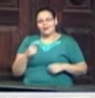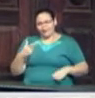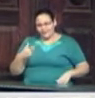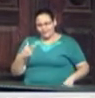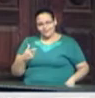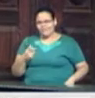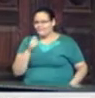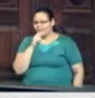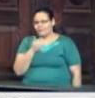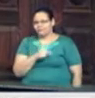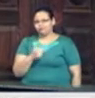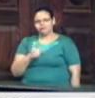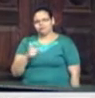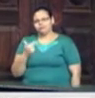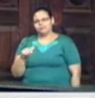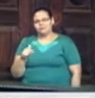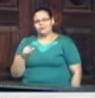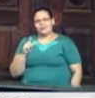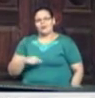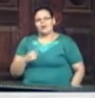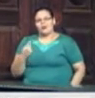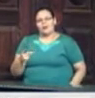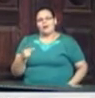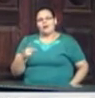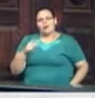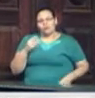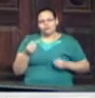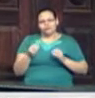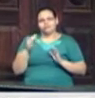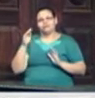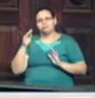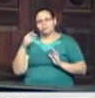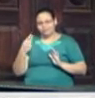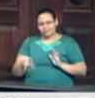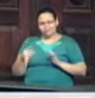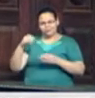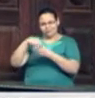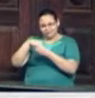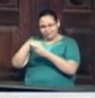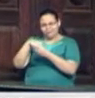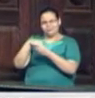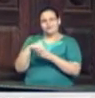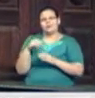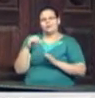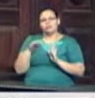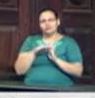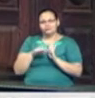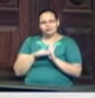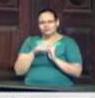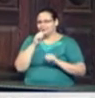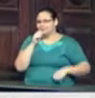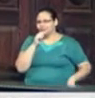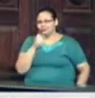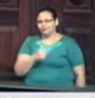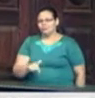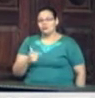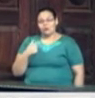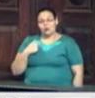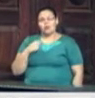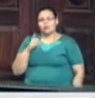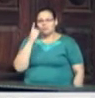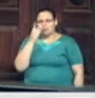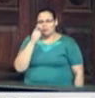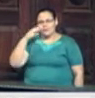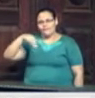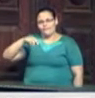armamento e não têm condições estruturais de prestar adequadamente esse serviço. Deputada Marta Rocha, nós temos